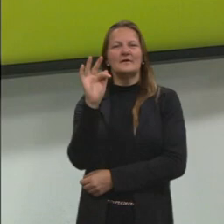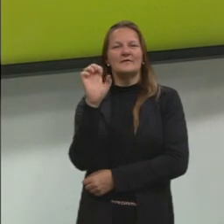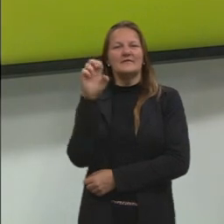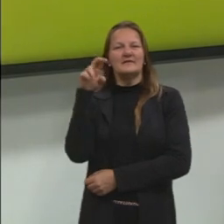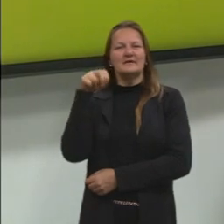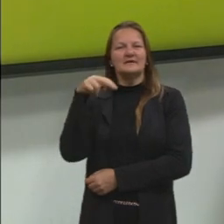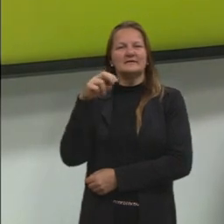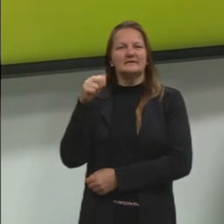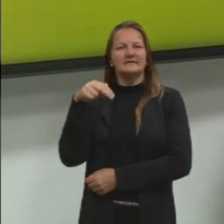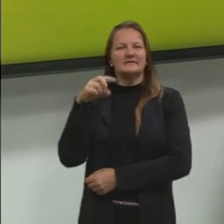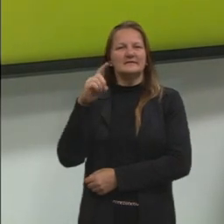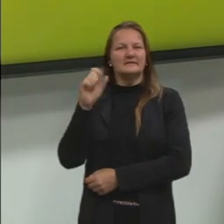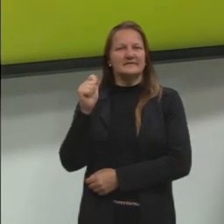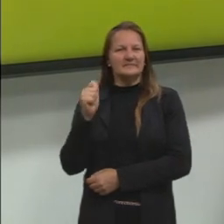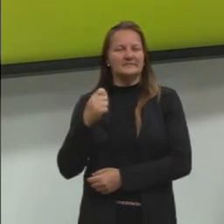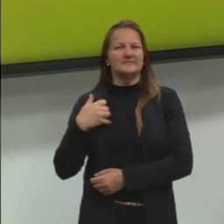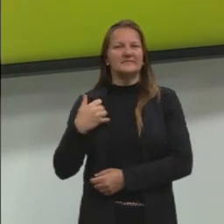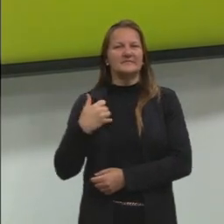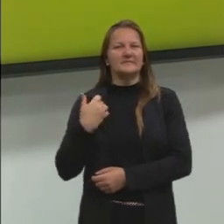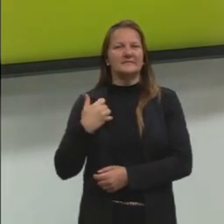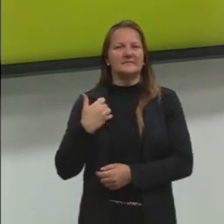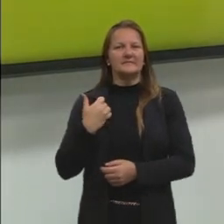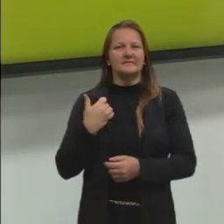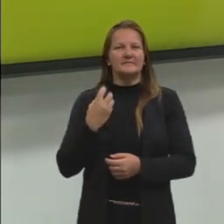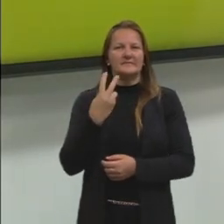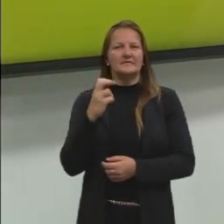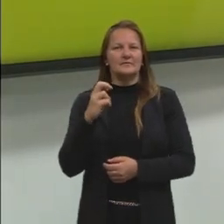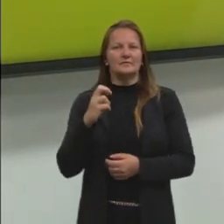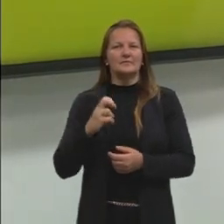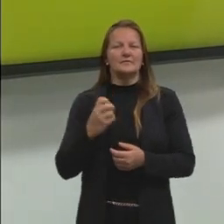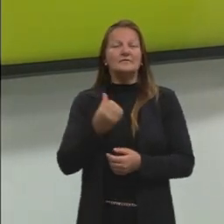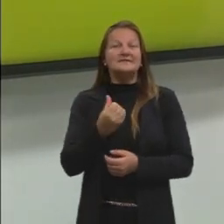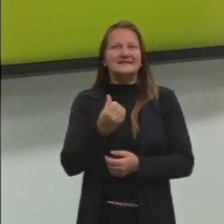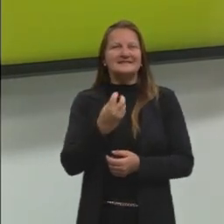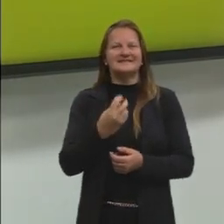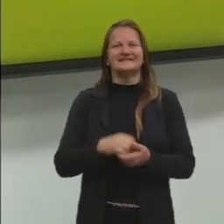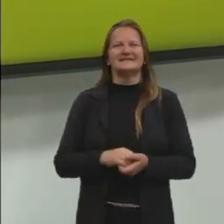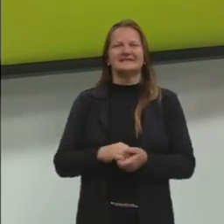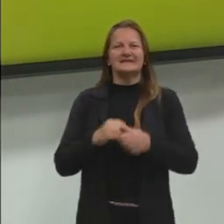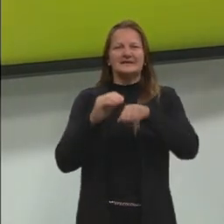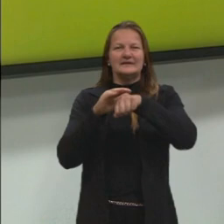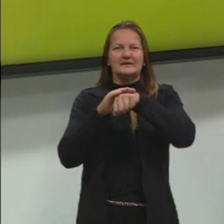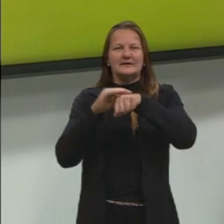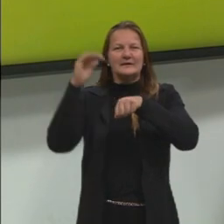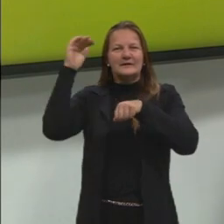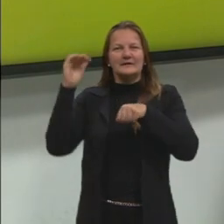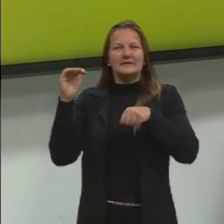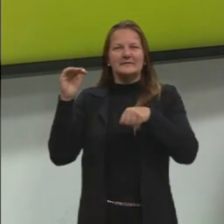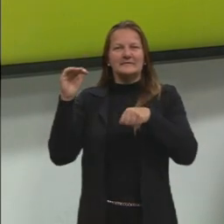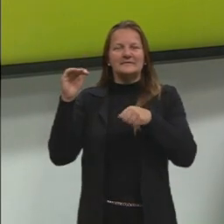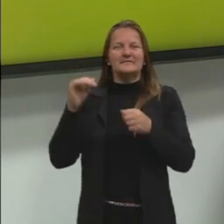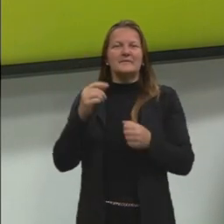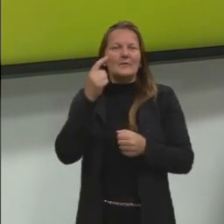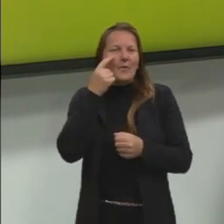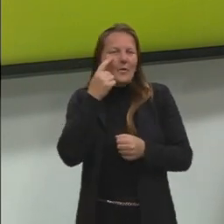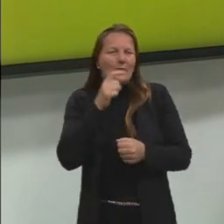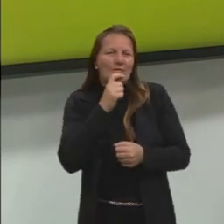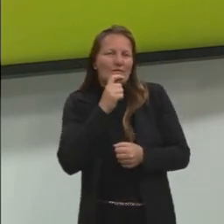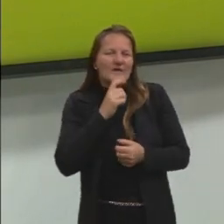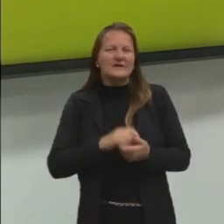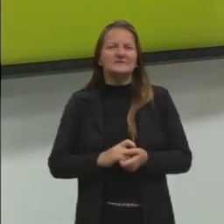26 anos sou branca de baixa estatura cabelos castanhos escuros olhos verdes